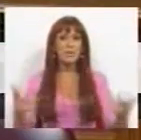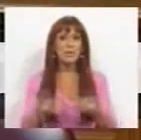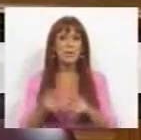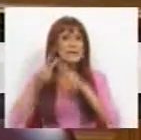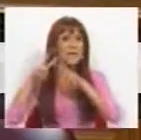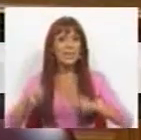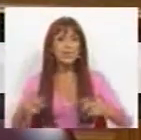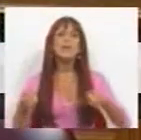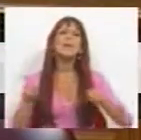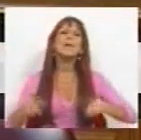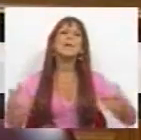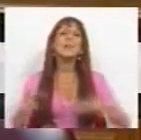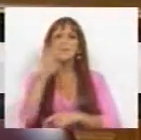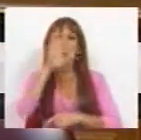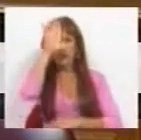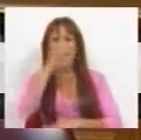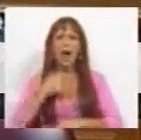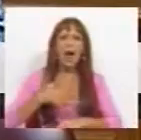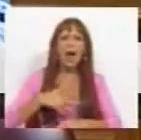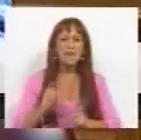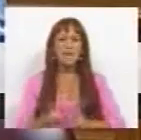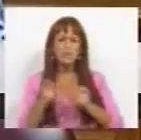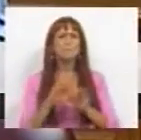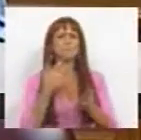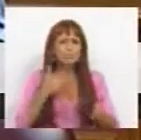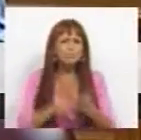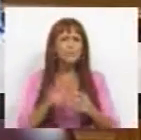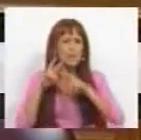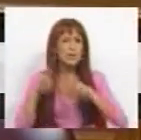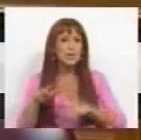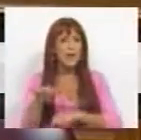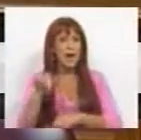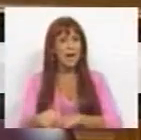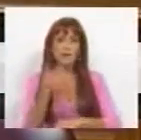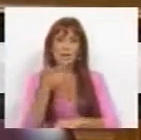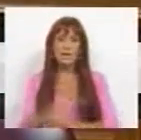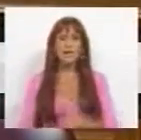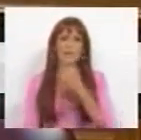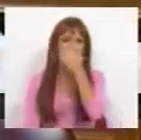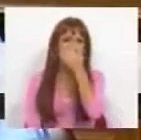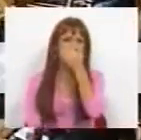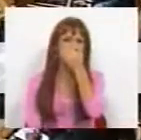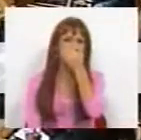na investigação e também se o Governo pretende, de facto, investir a sério na investigação nesta área. Muito obrigado.